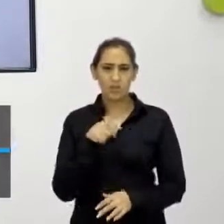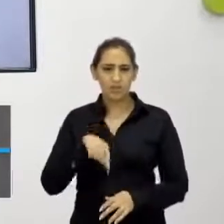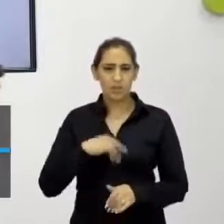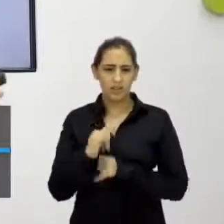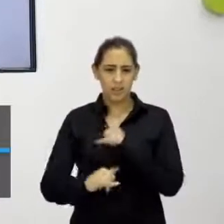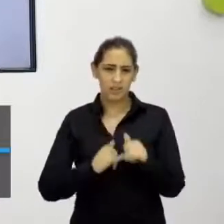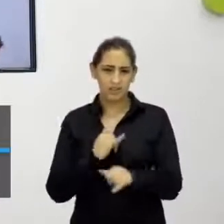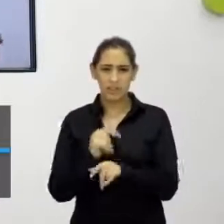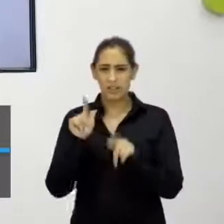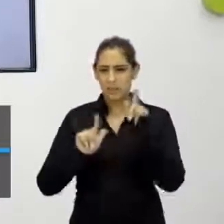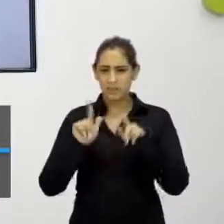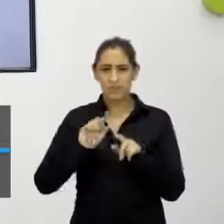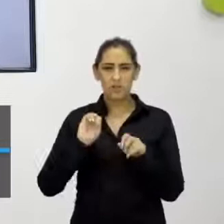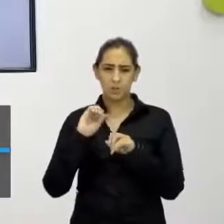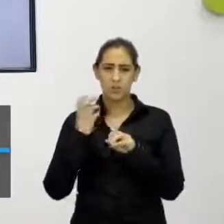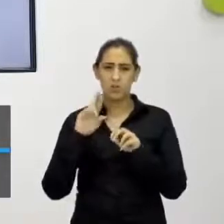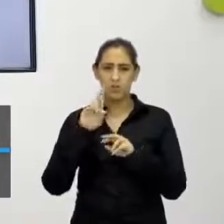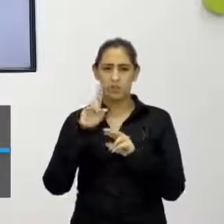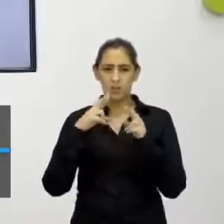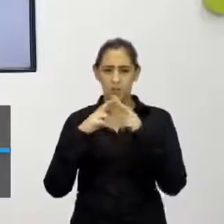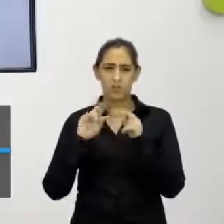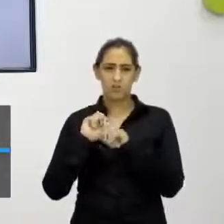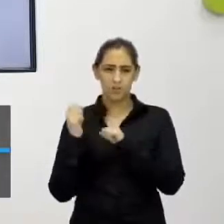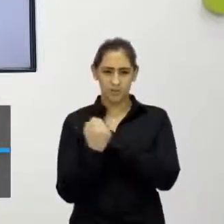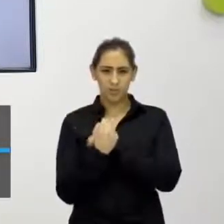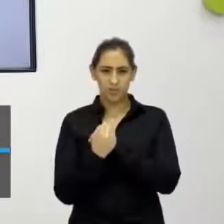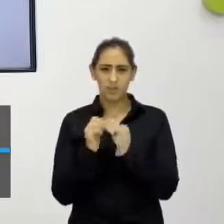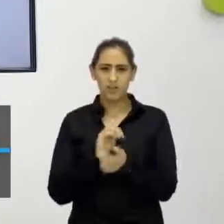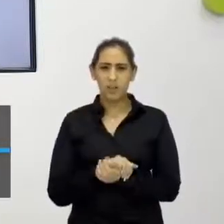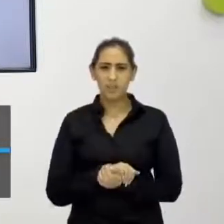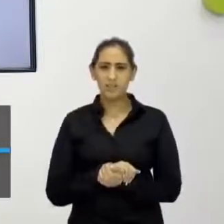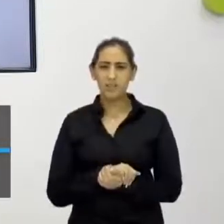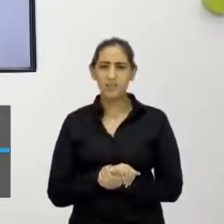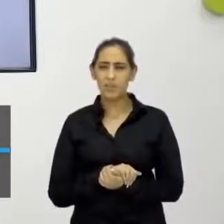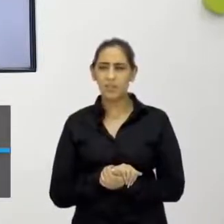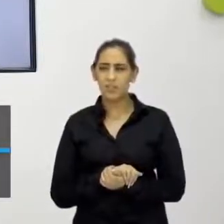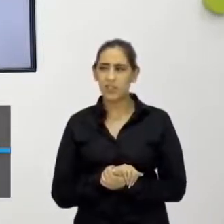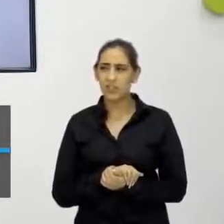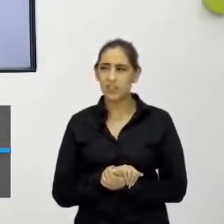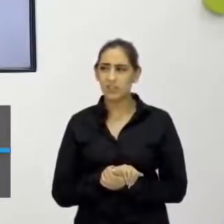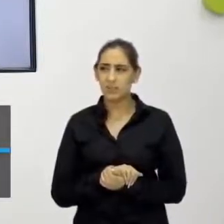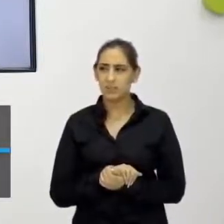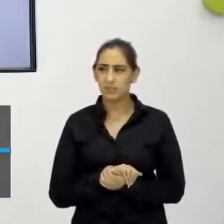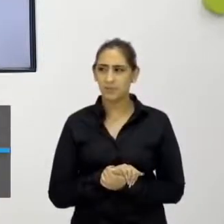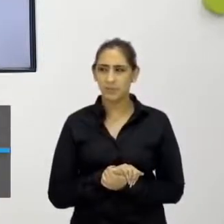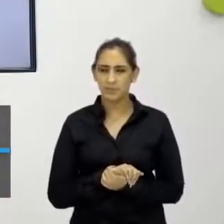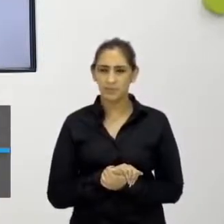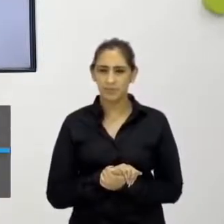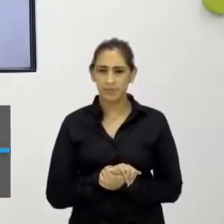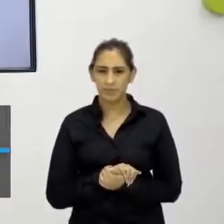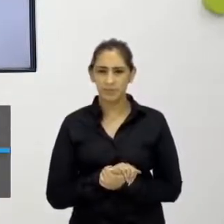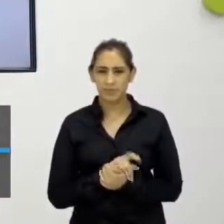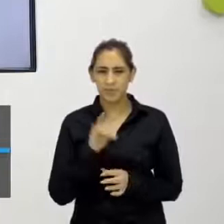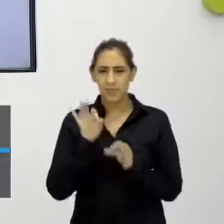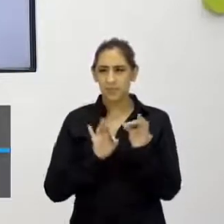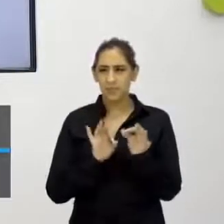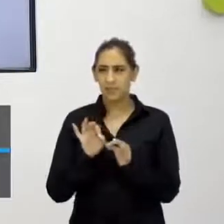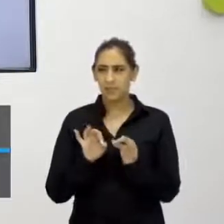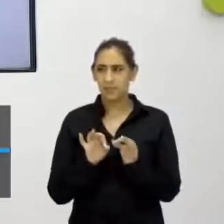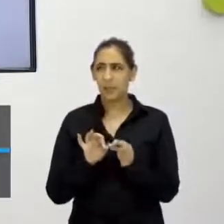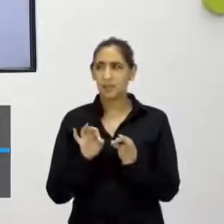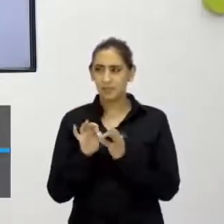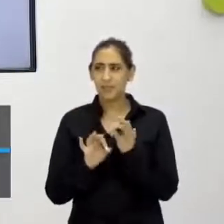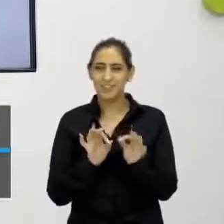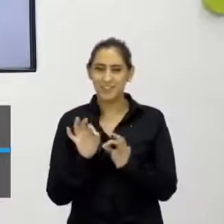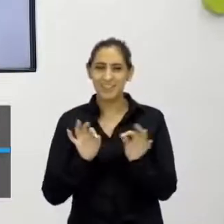internet, ou na TV, na rede social, a gente está falando aqui agora através de uma mídia, né? Aqui na mídia, ela tem que ser bem organizada, bem